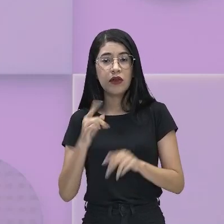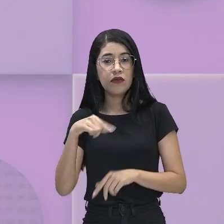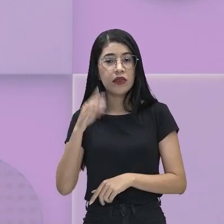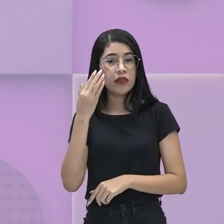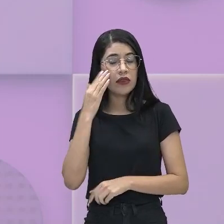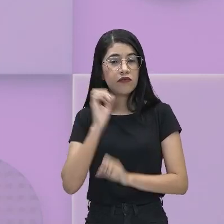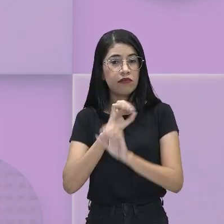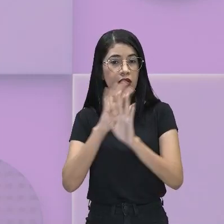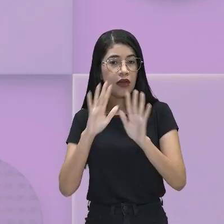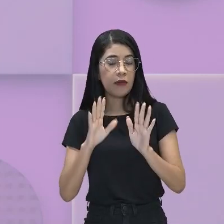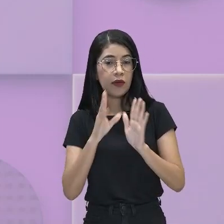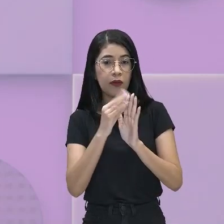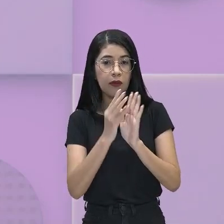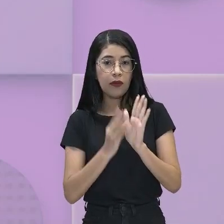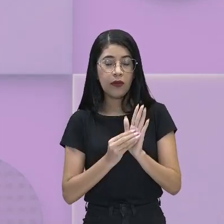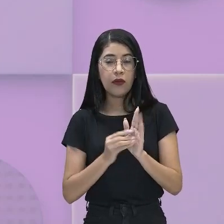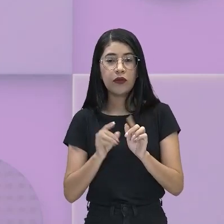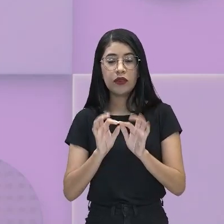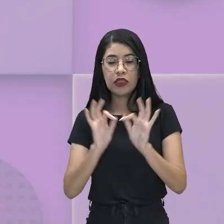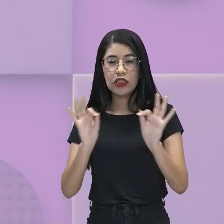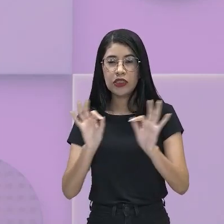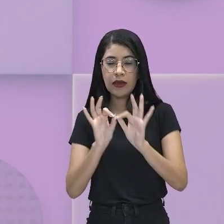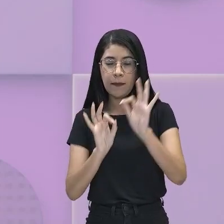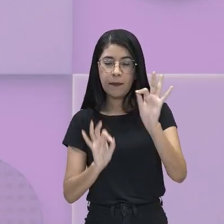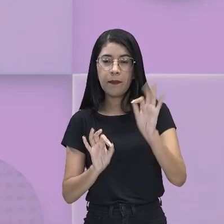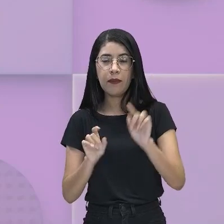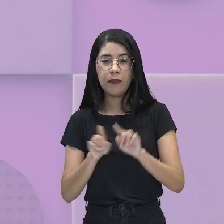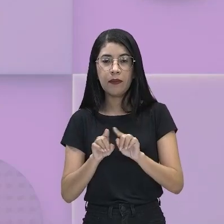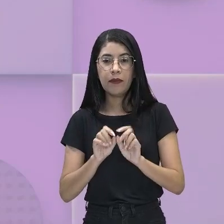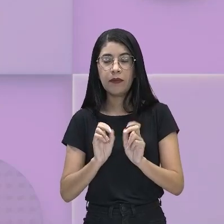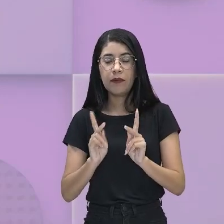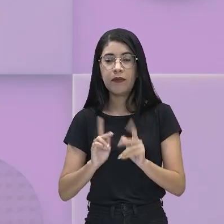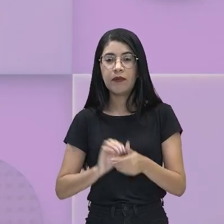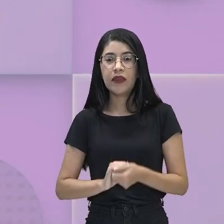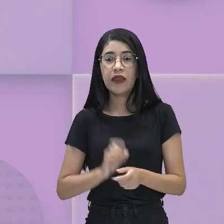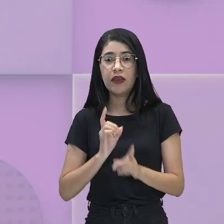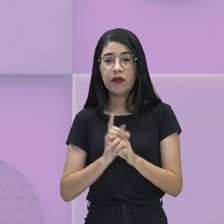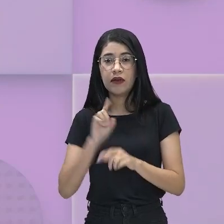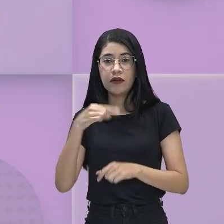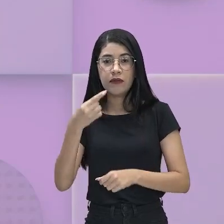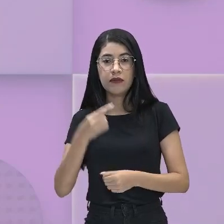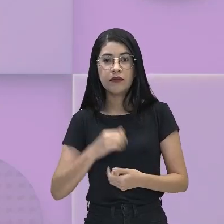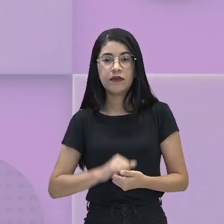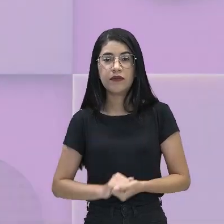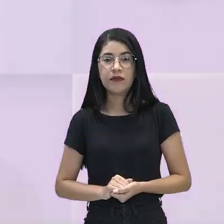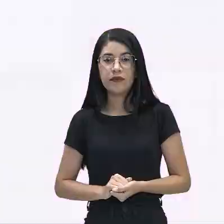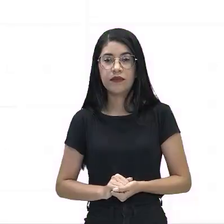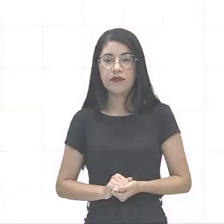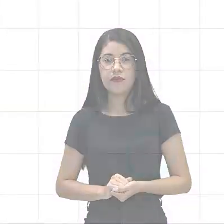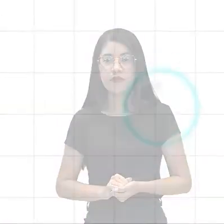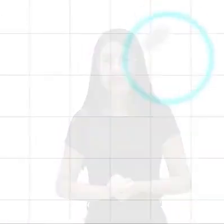compreendido melhor esse conteúdo de distância entre dois pontos, tá? E a gente se vê numa próxima aula.